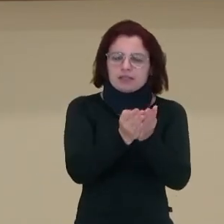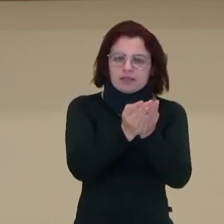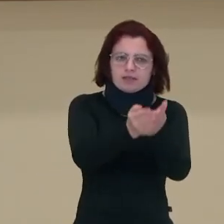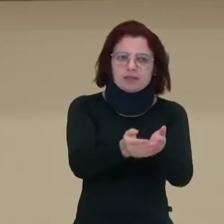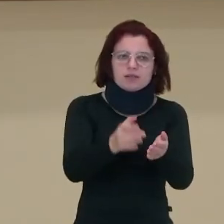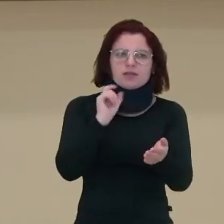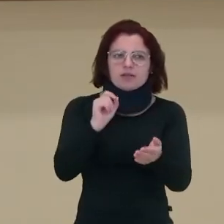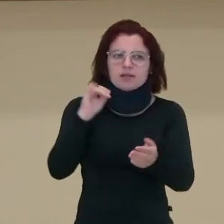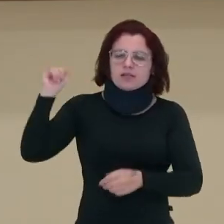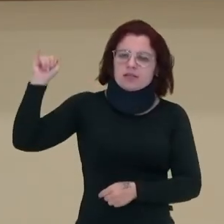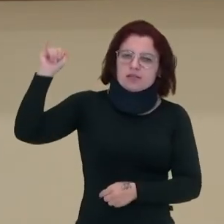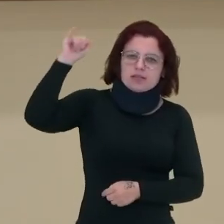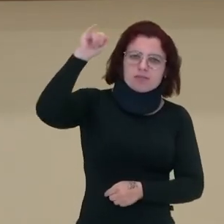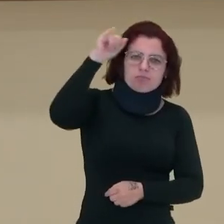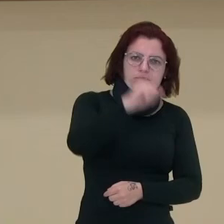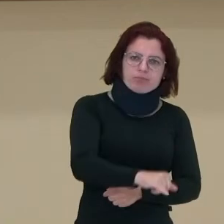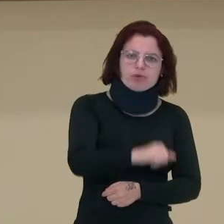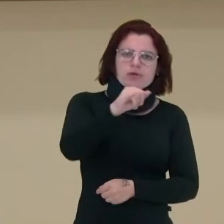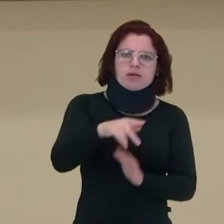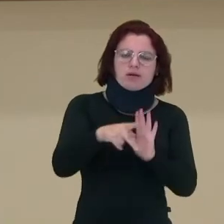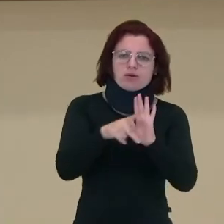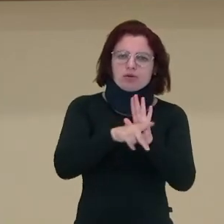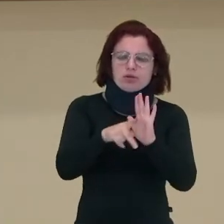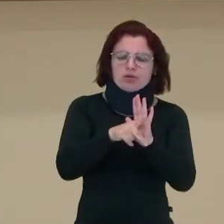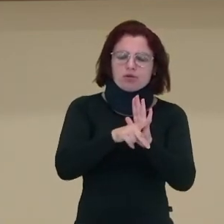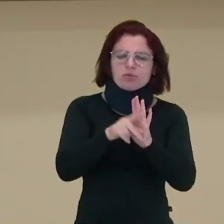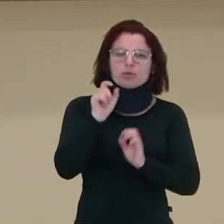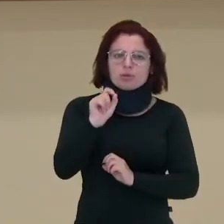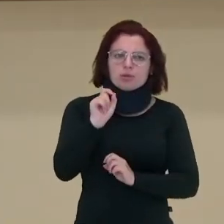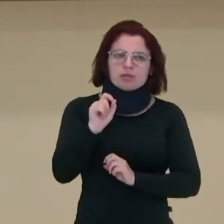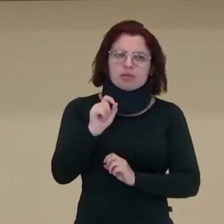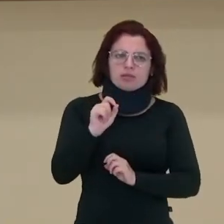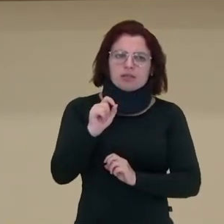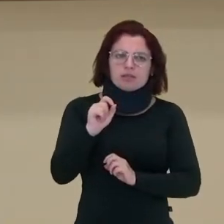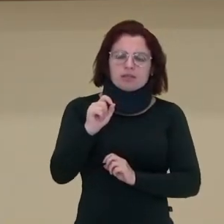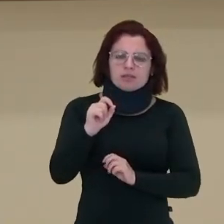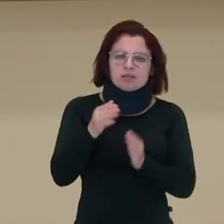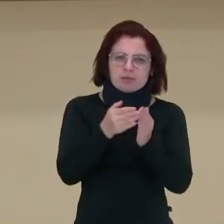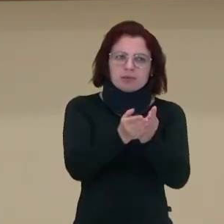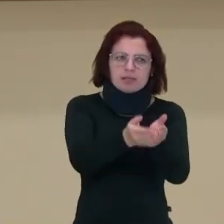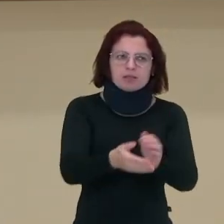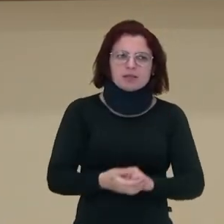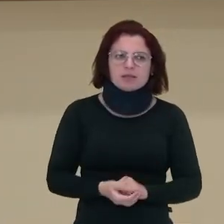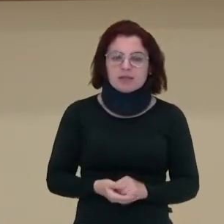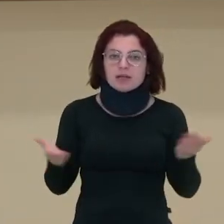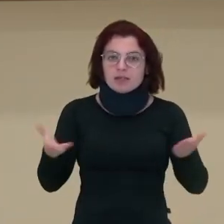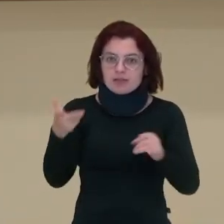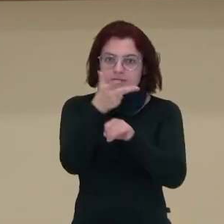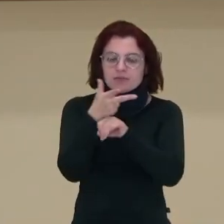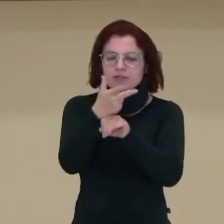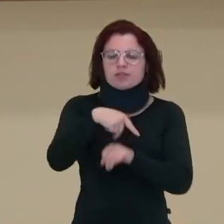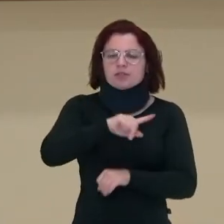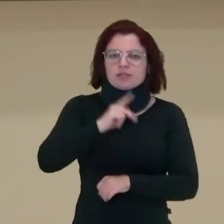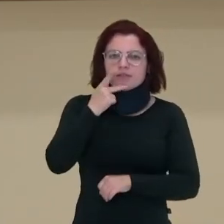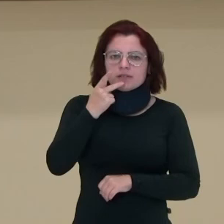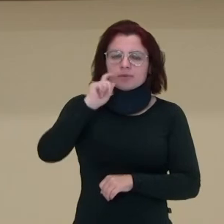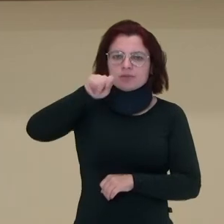eram a arma decisiva para esse conflito. Nesse vídeo nós